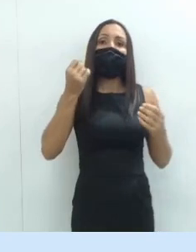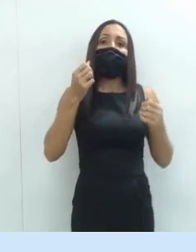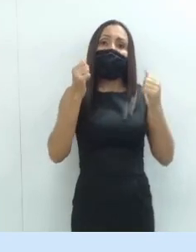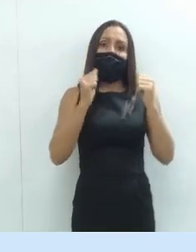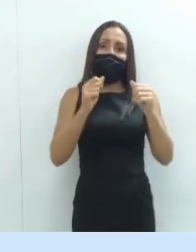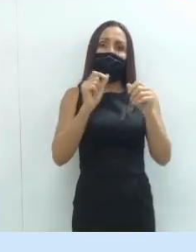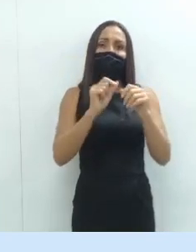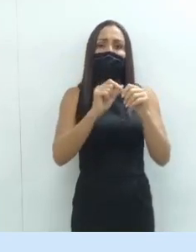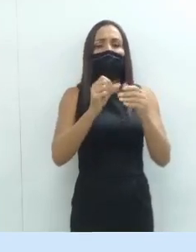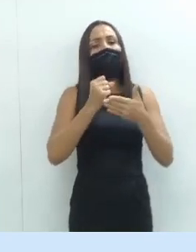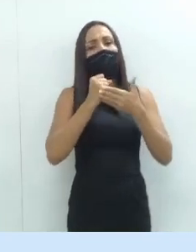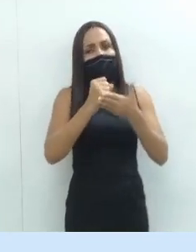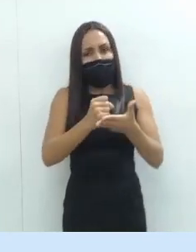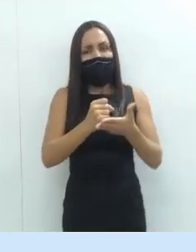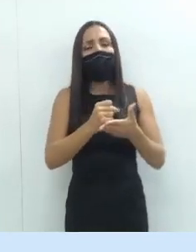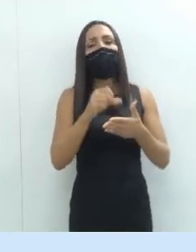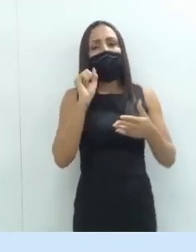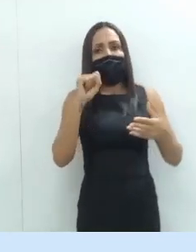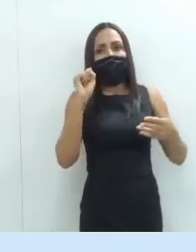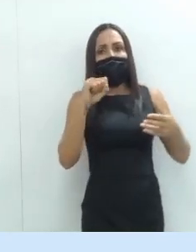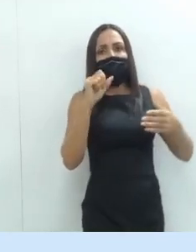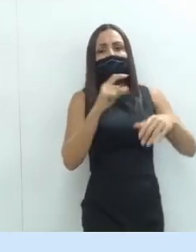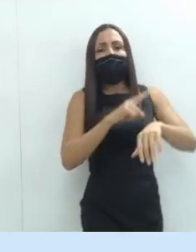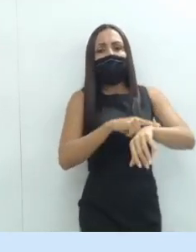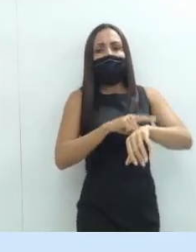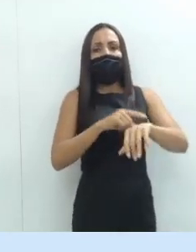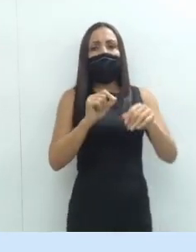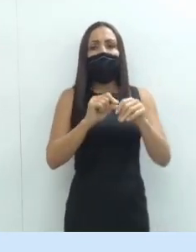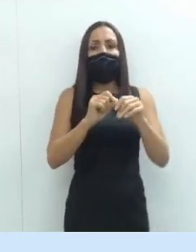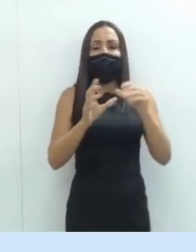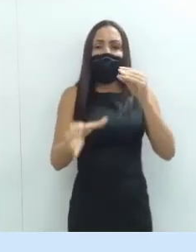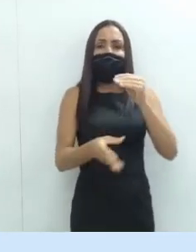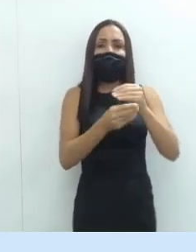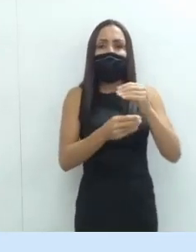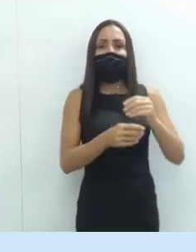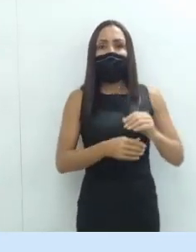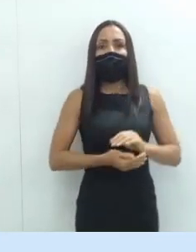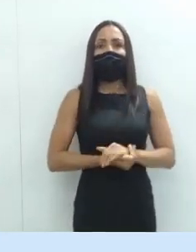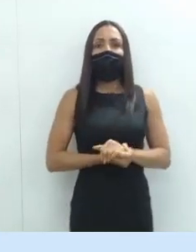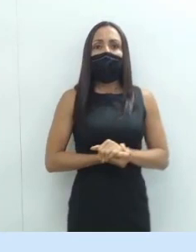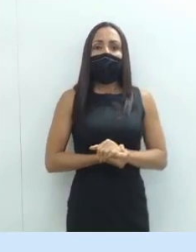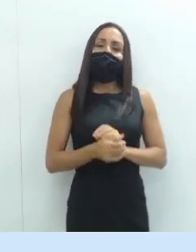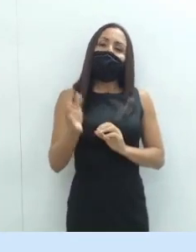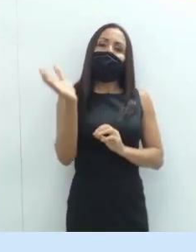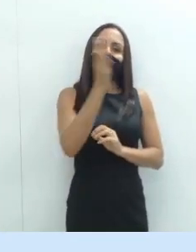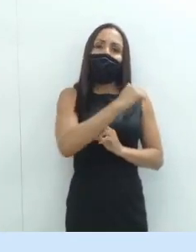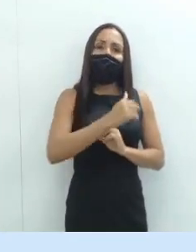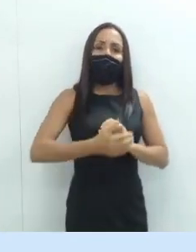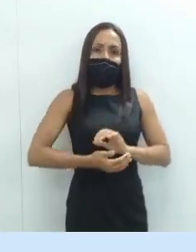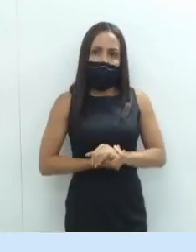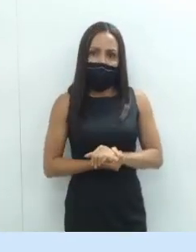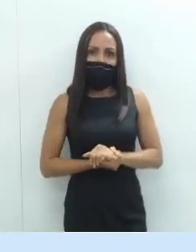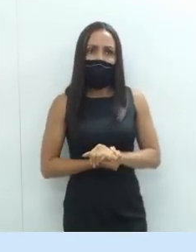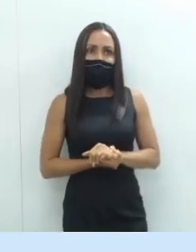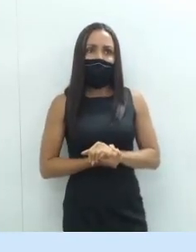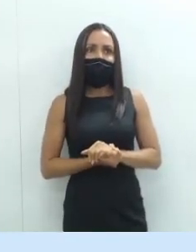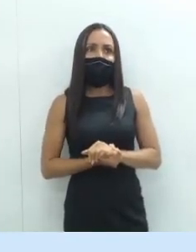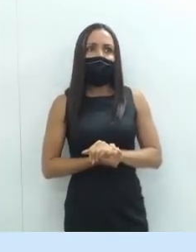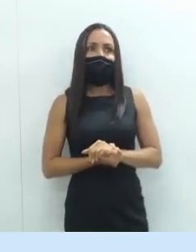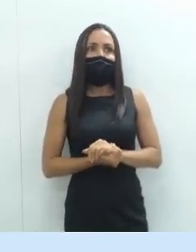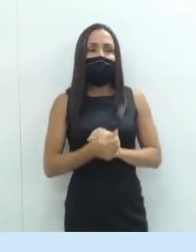e vai ajudar bastante na hora de você fazer um resumo ou uma síntese. Vamos ver aqui mais algumas